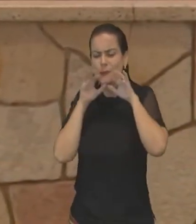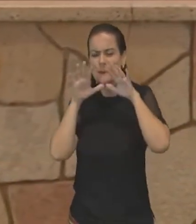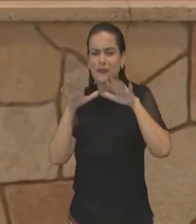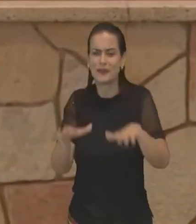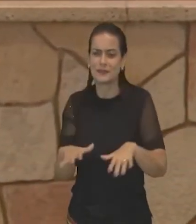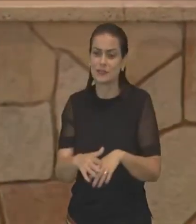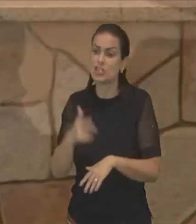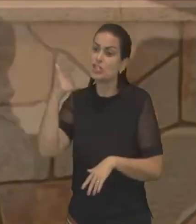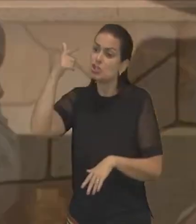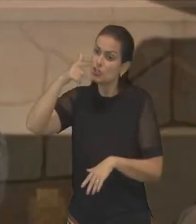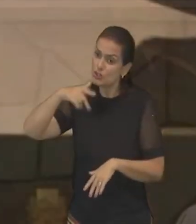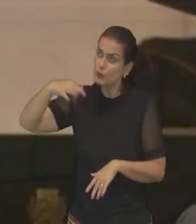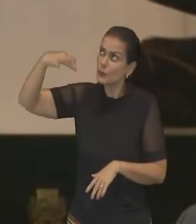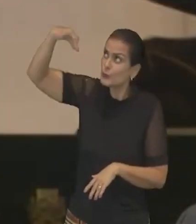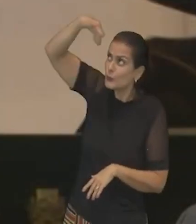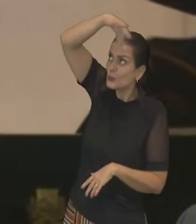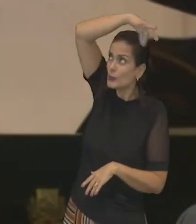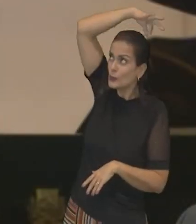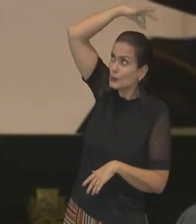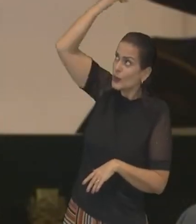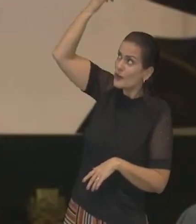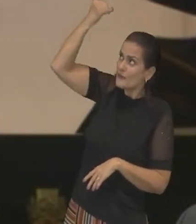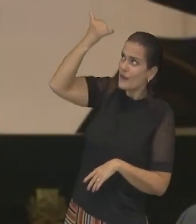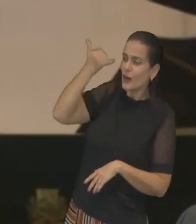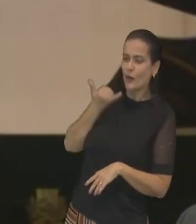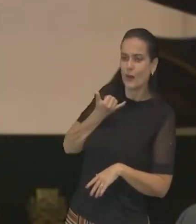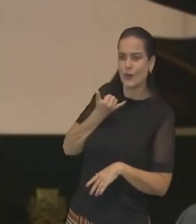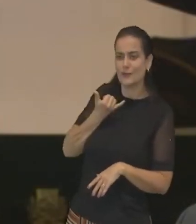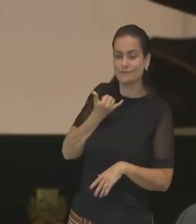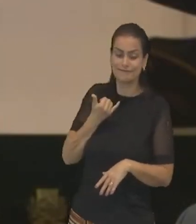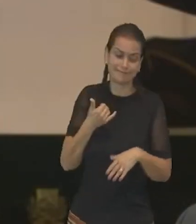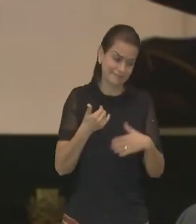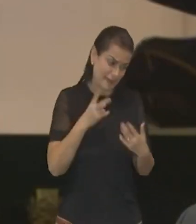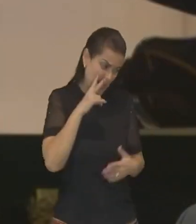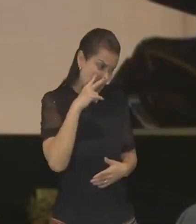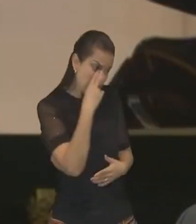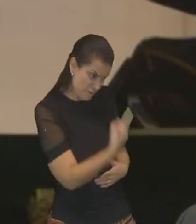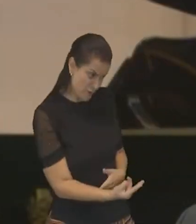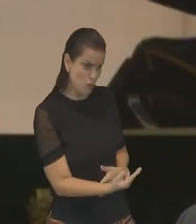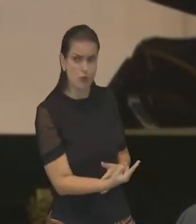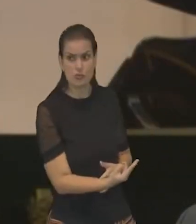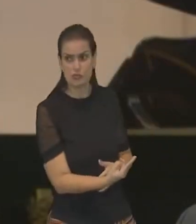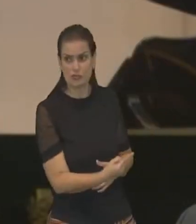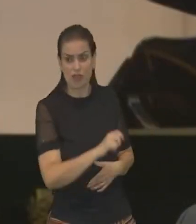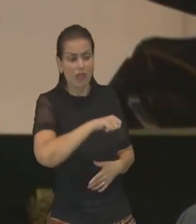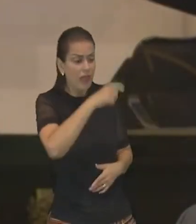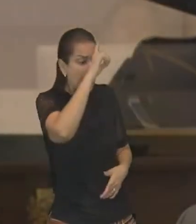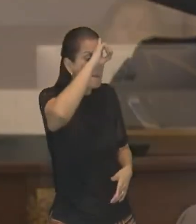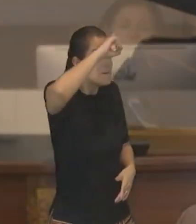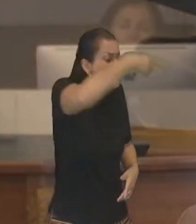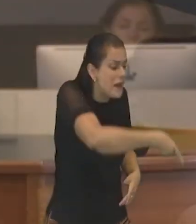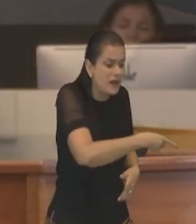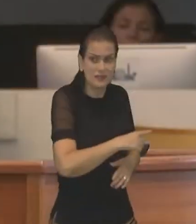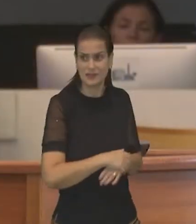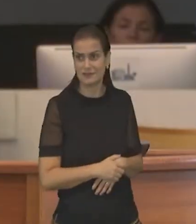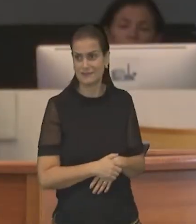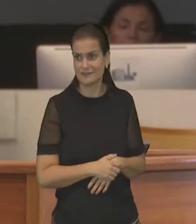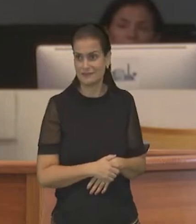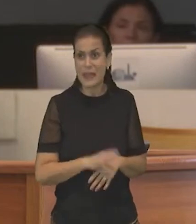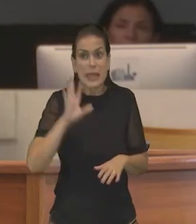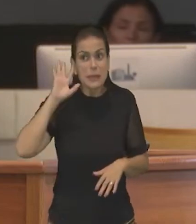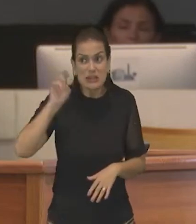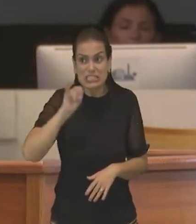de novo: está vendo? Permita-me a expressão, isso é minha, o seu Zé Mané. Já pensou se você tivesse entrado